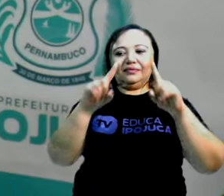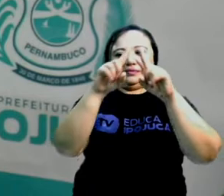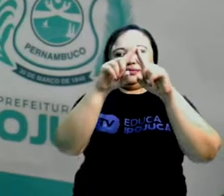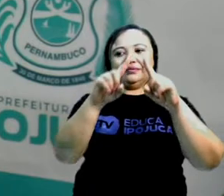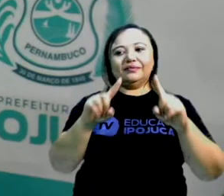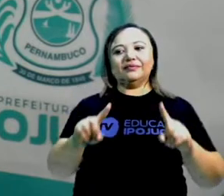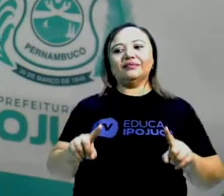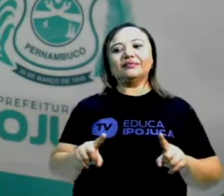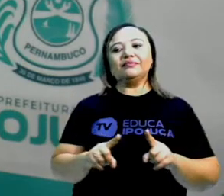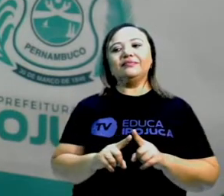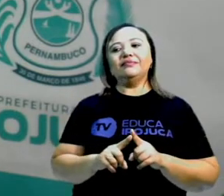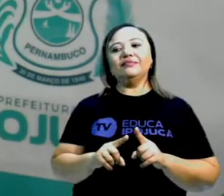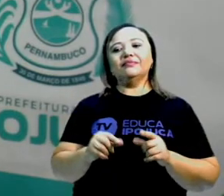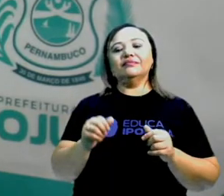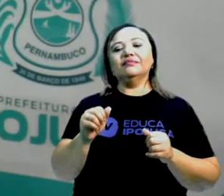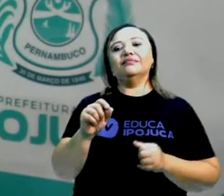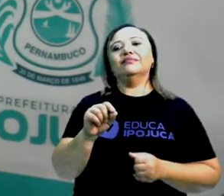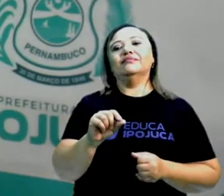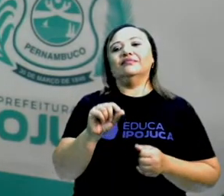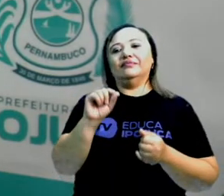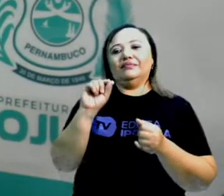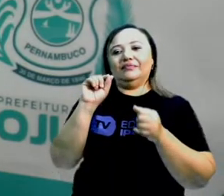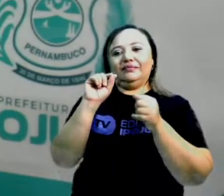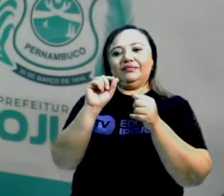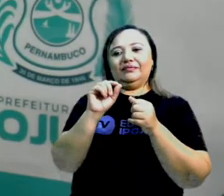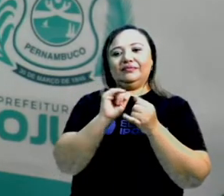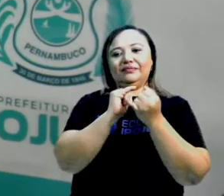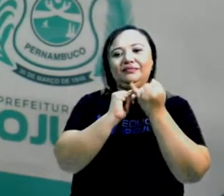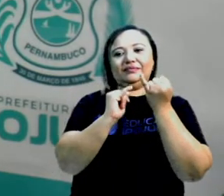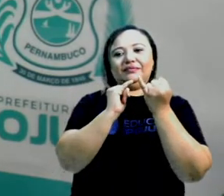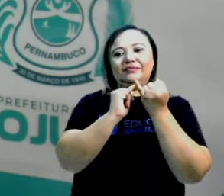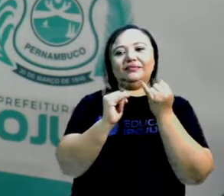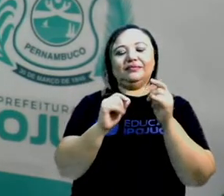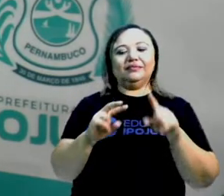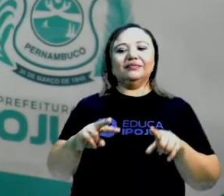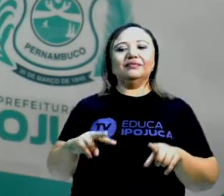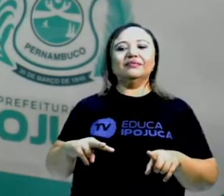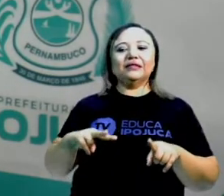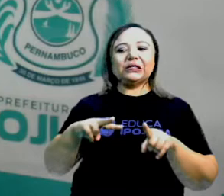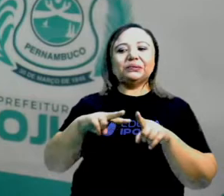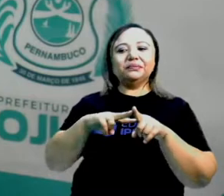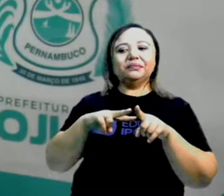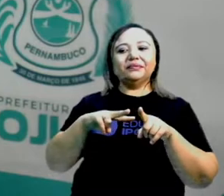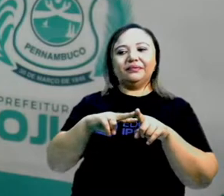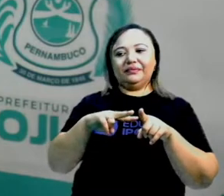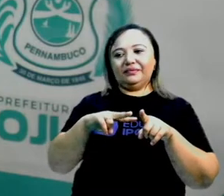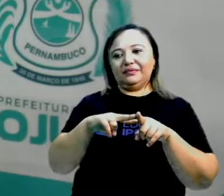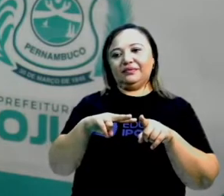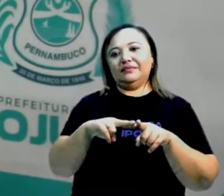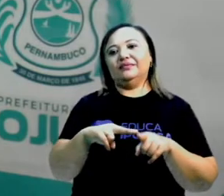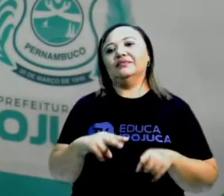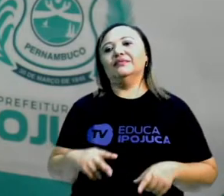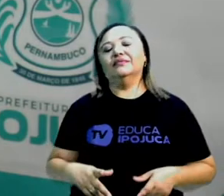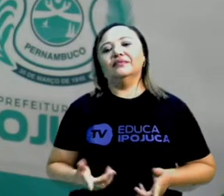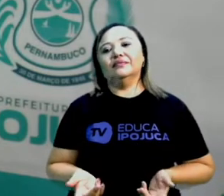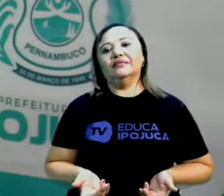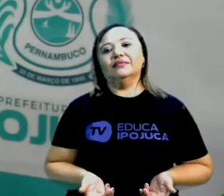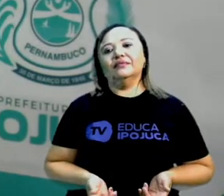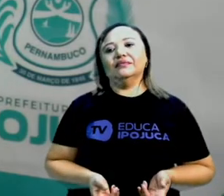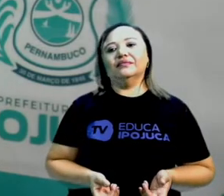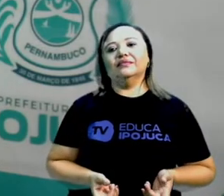Triângulo parece com o quê? Isso mesmo, um pedacinho de pizza, aquela bem gostosinha, que vocês gostam. Também,